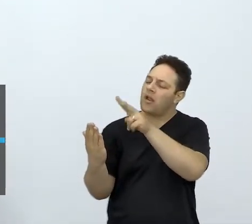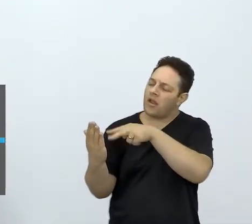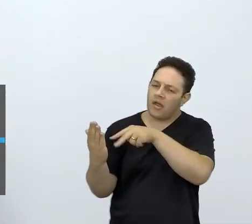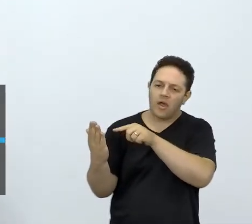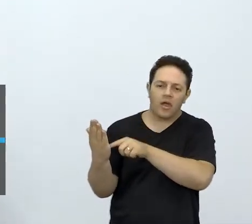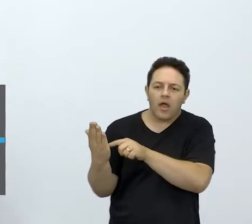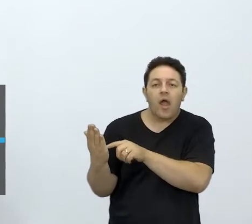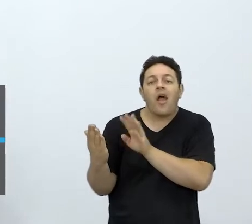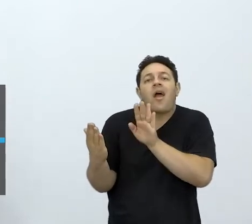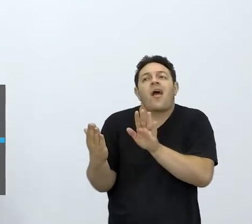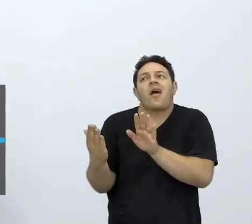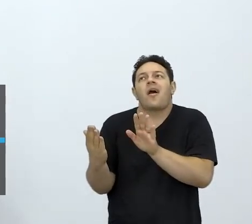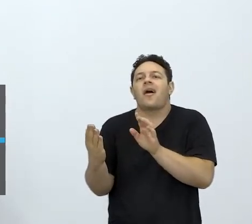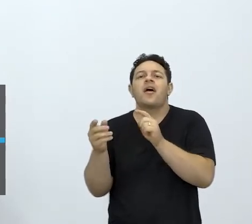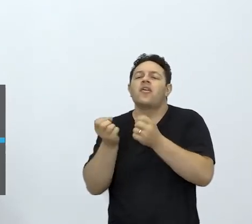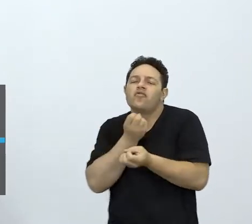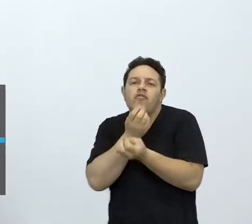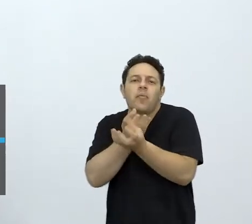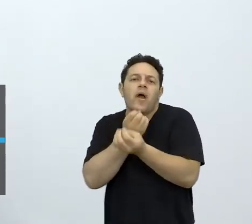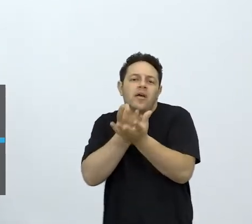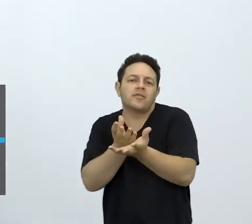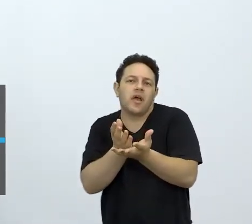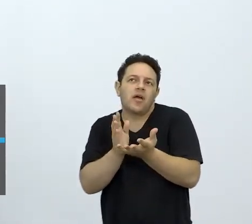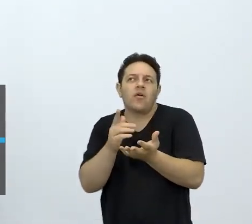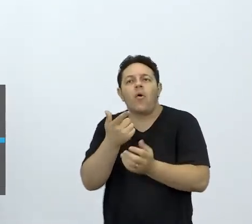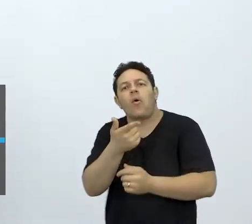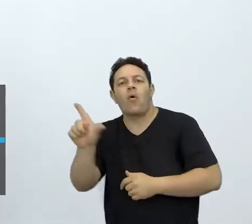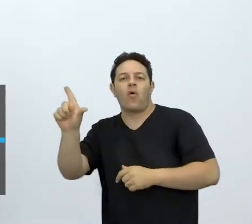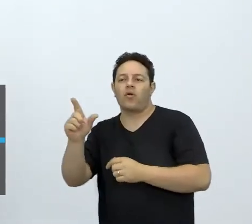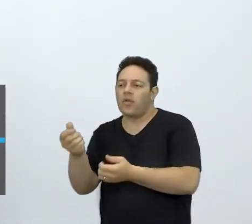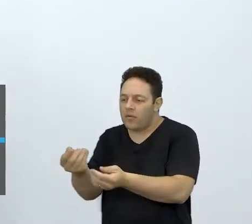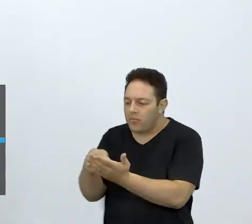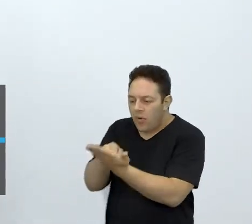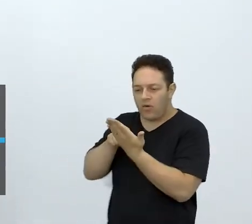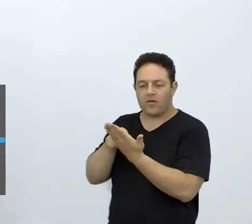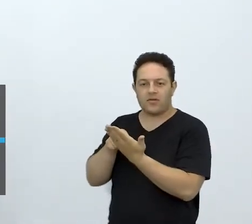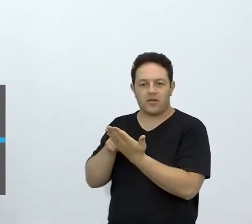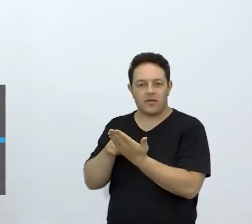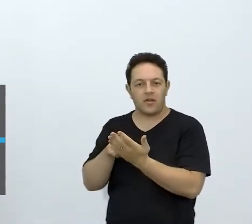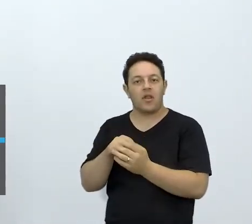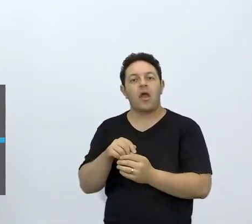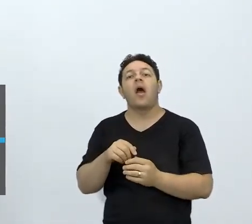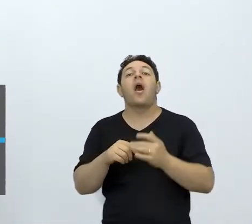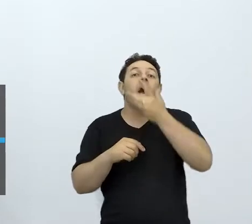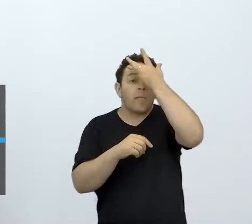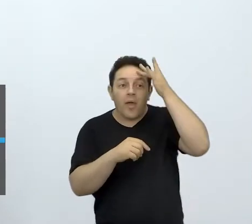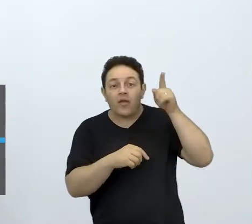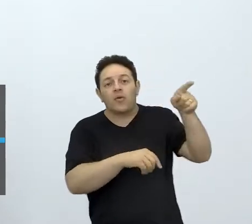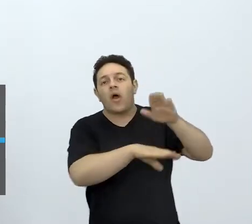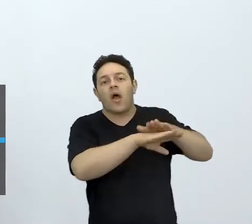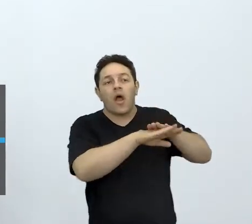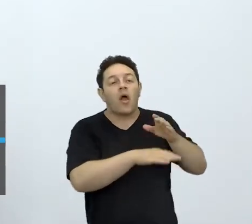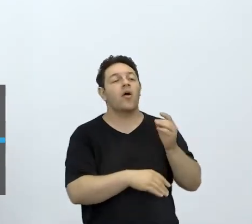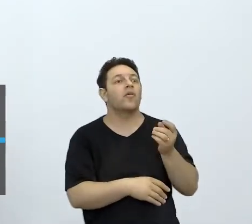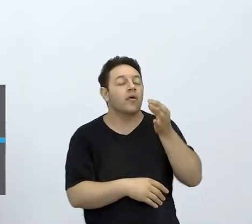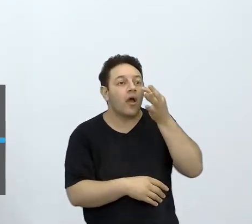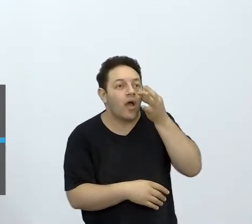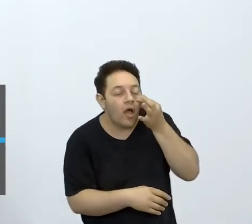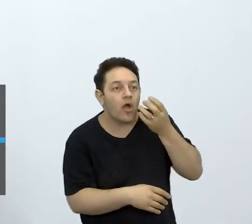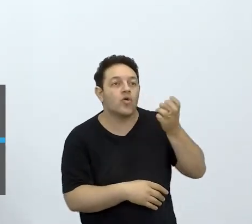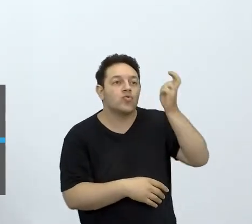um acesso a uma fonte de informação secundária. Alguém teve próximo a essa cultura, escreveu sobre ela, e você